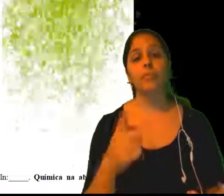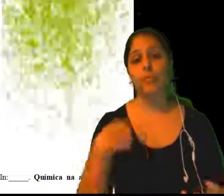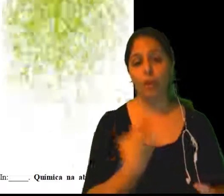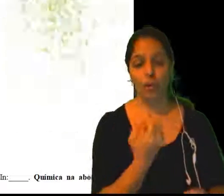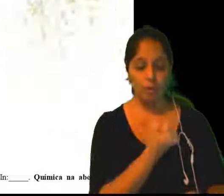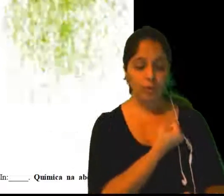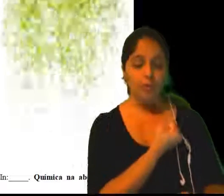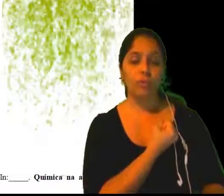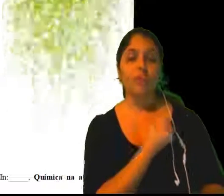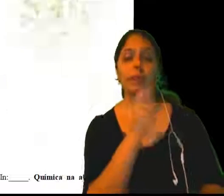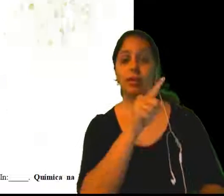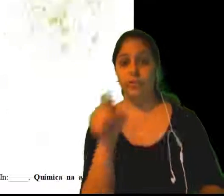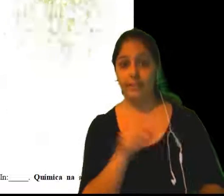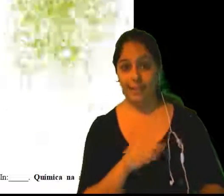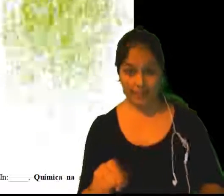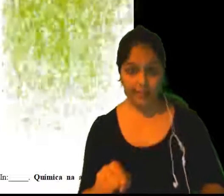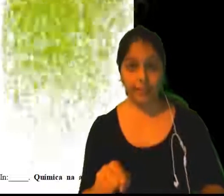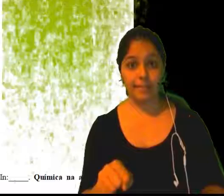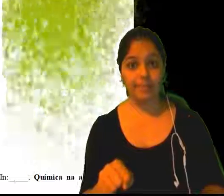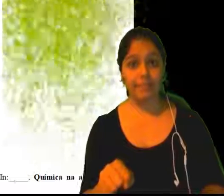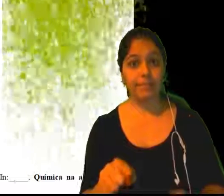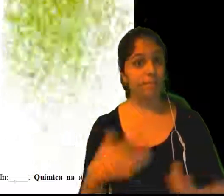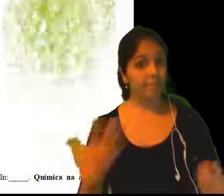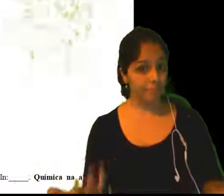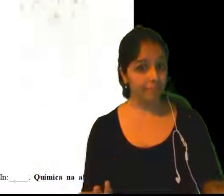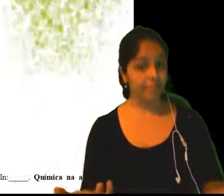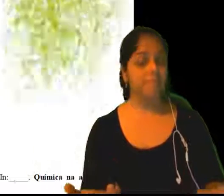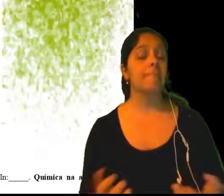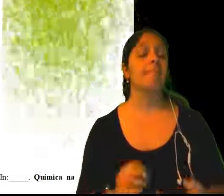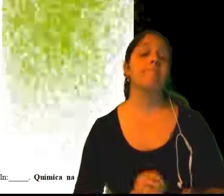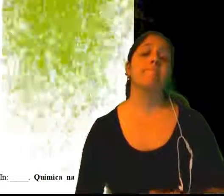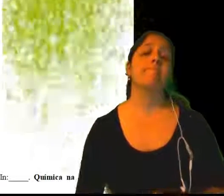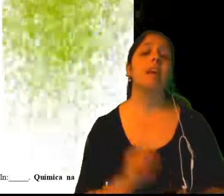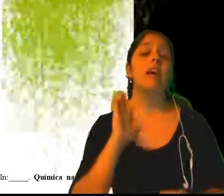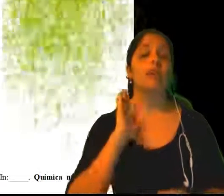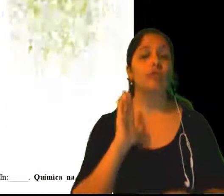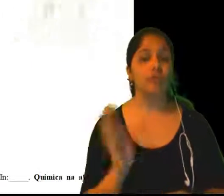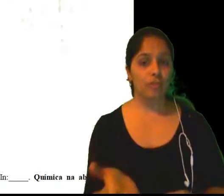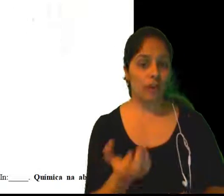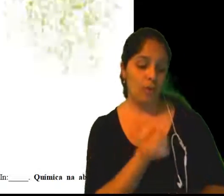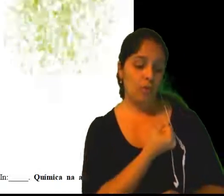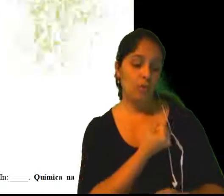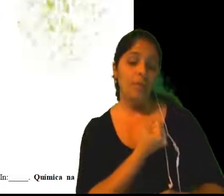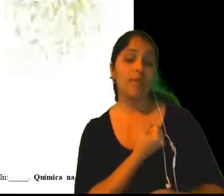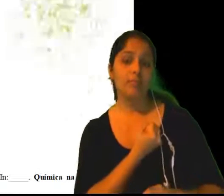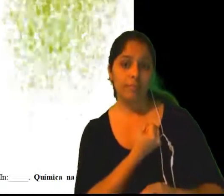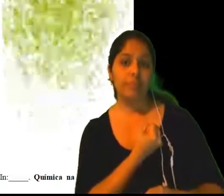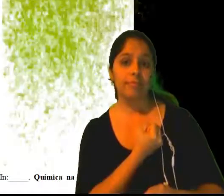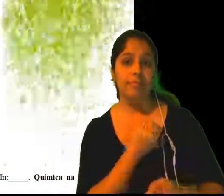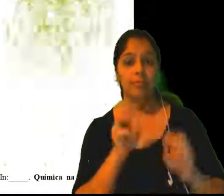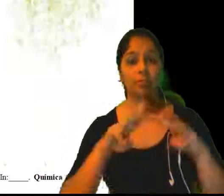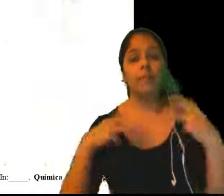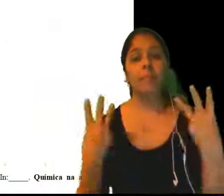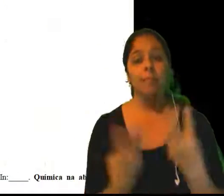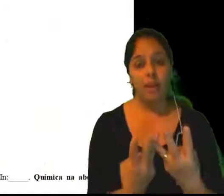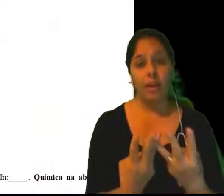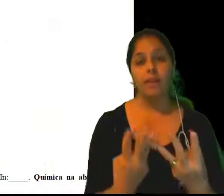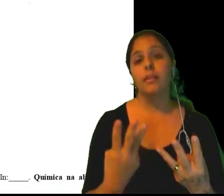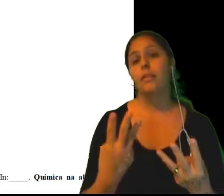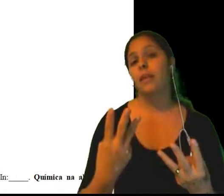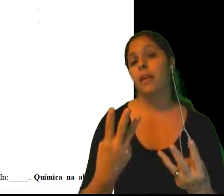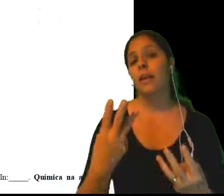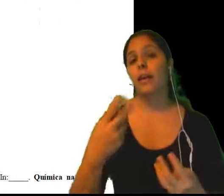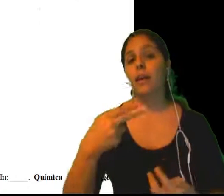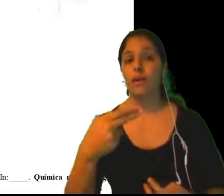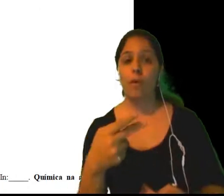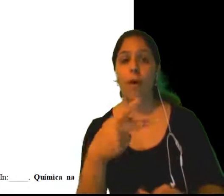vai ser então o nosso número atômico, representado por Z. Já o número de massa, nós sabemos que é